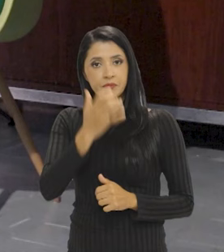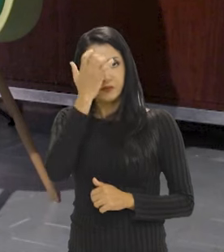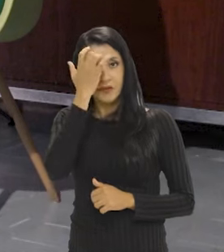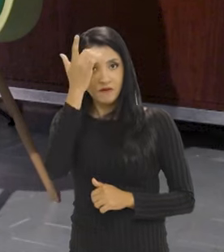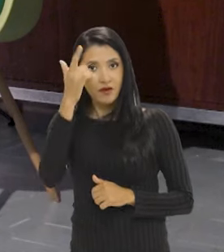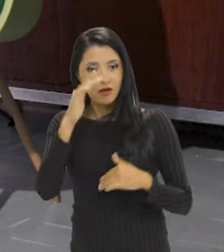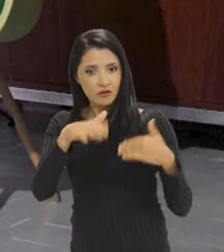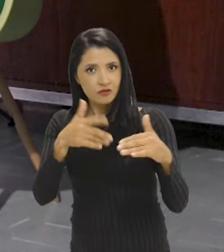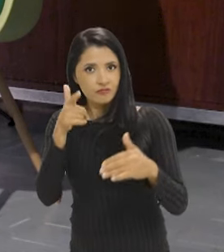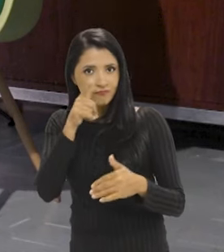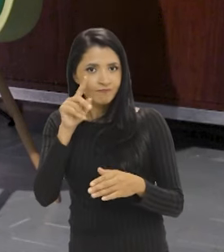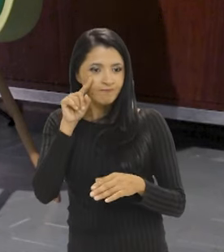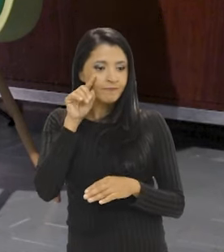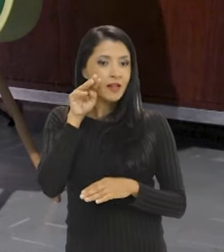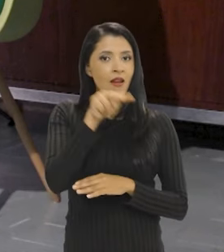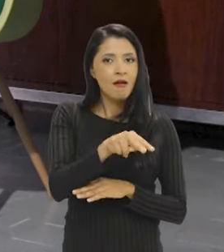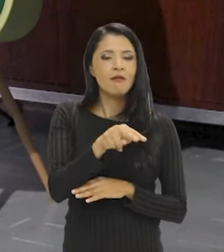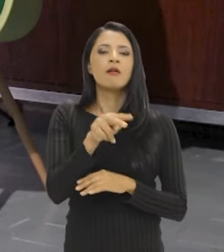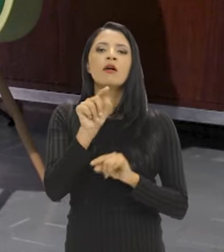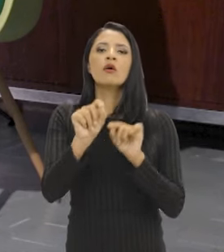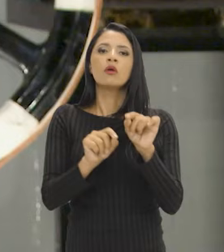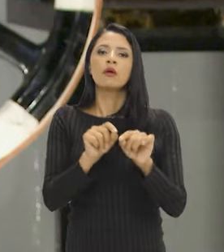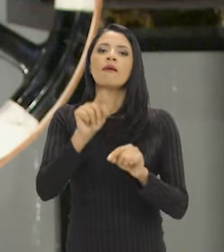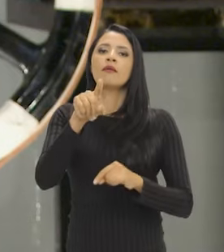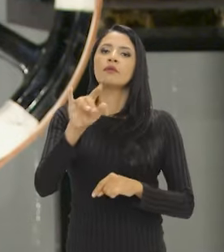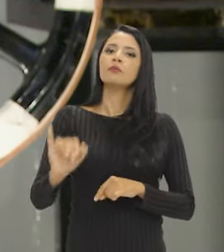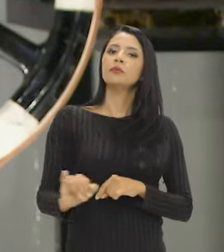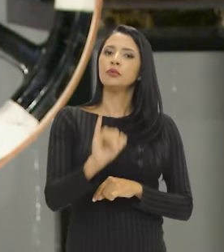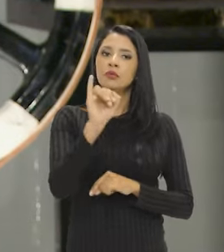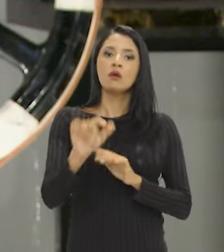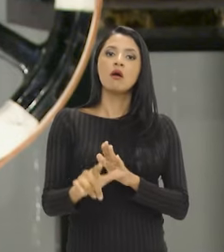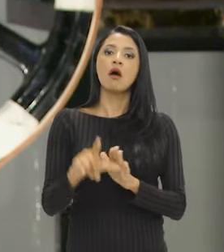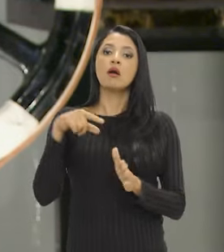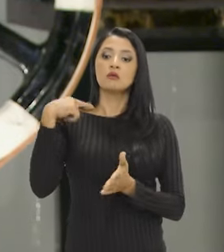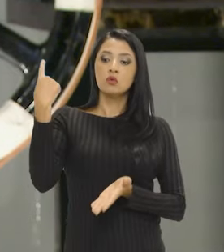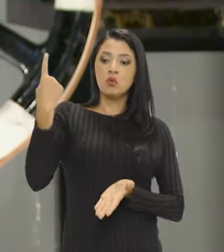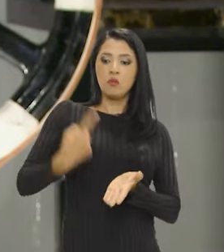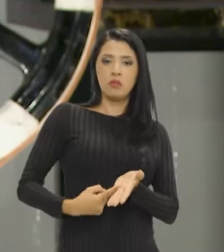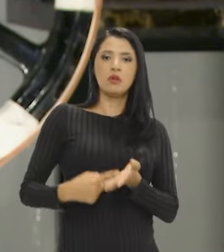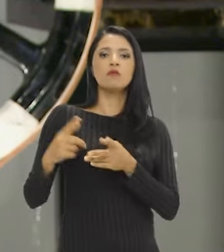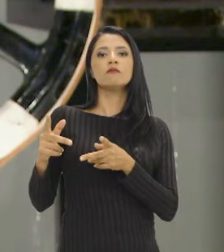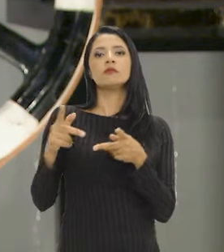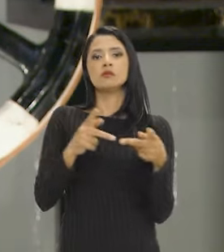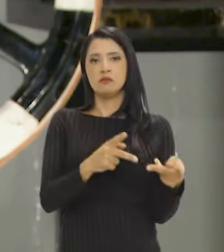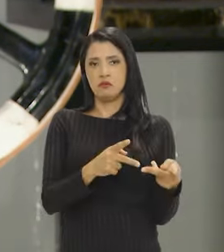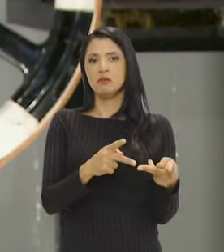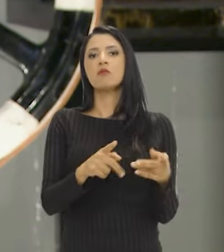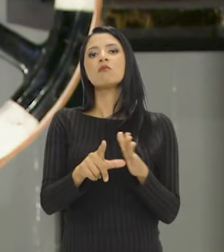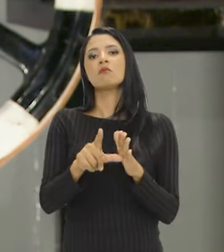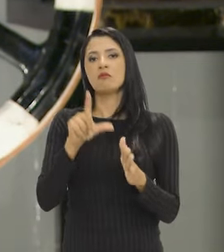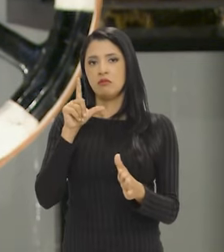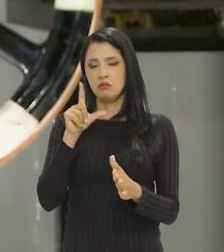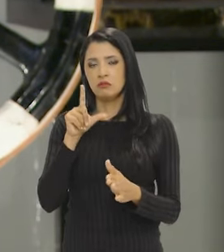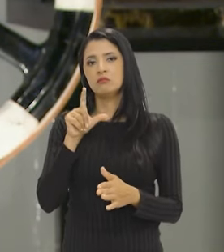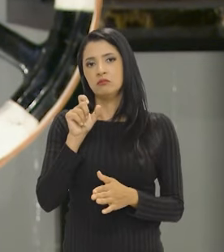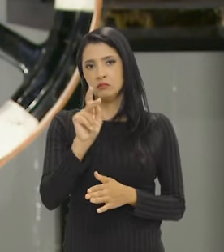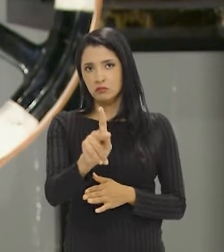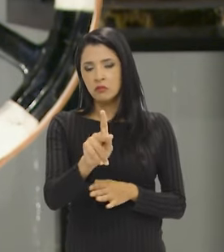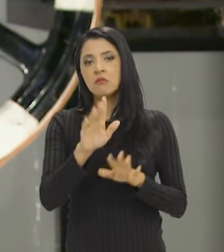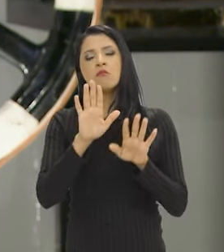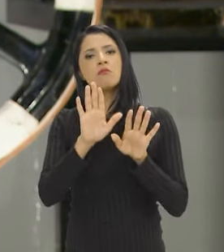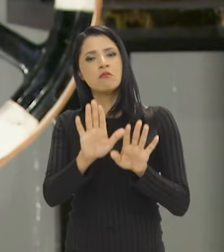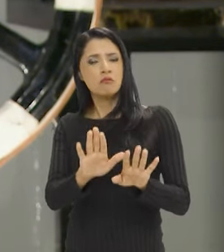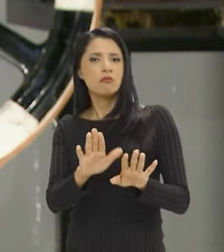Para facilitar esse processo, é importante que se agende as visitas previamente.